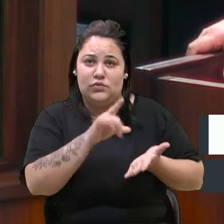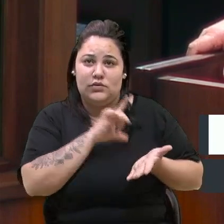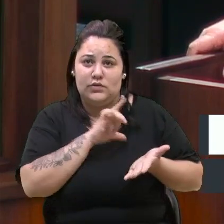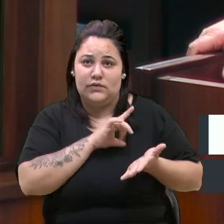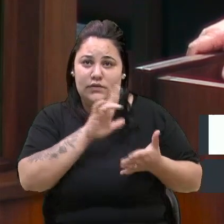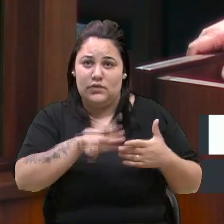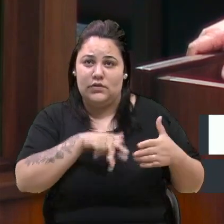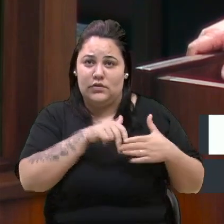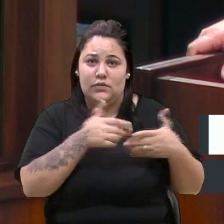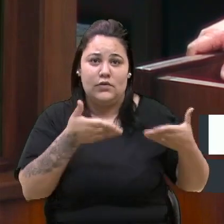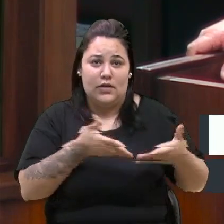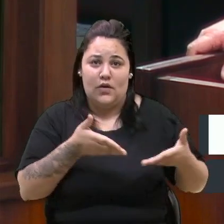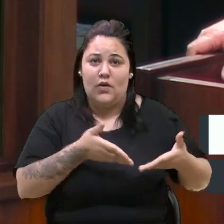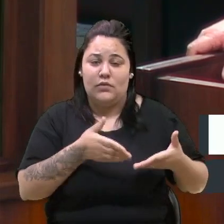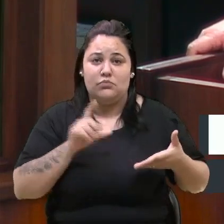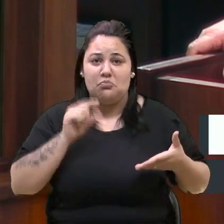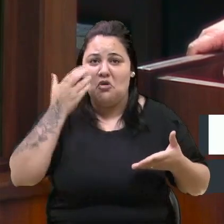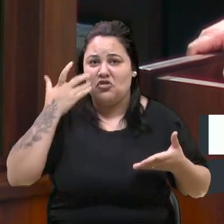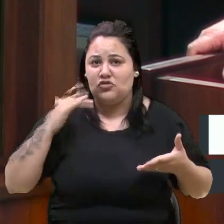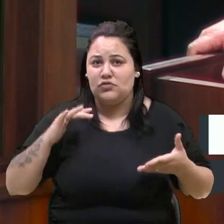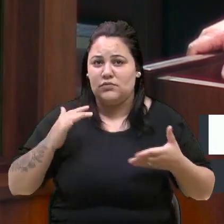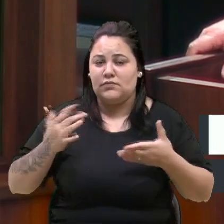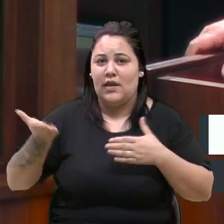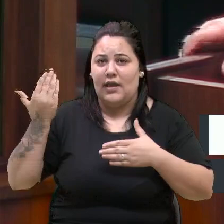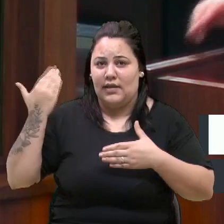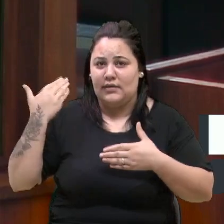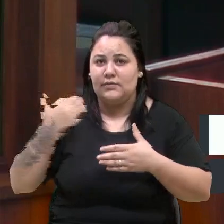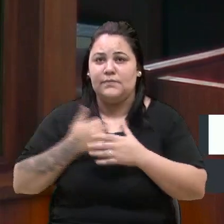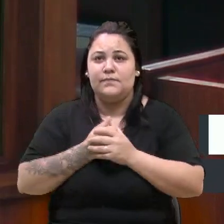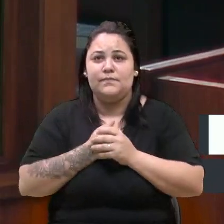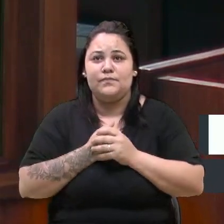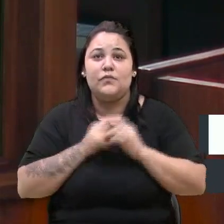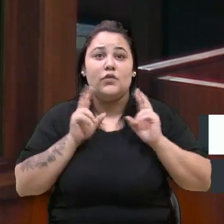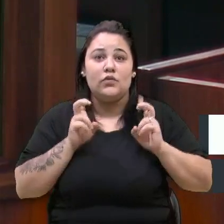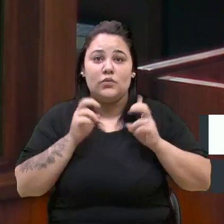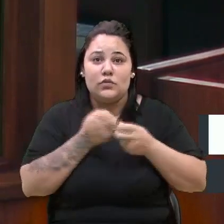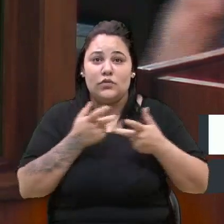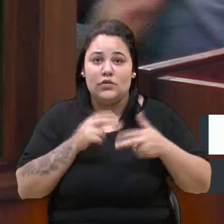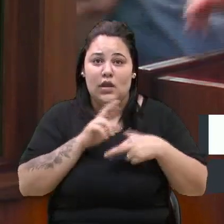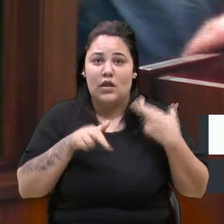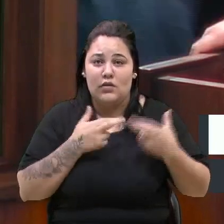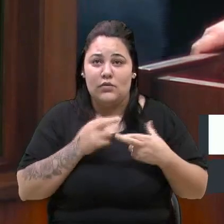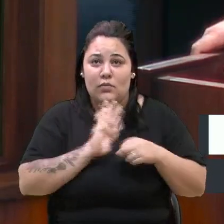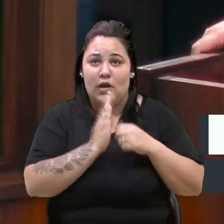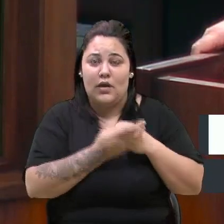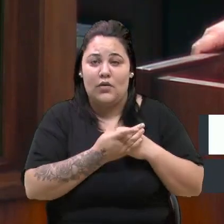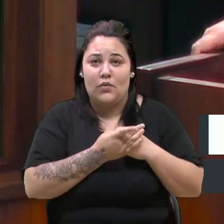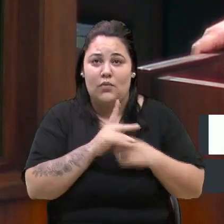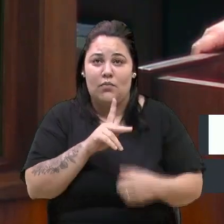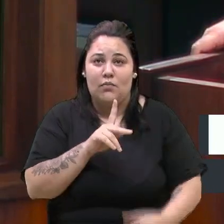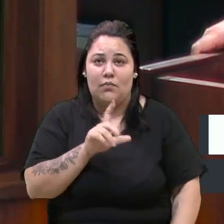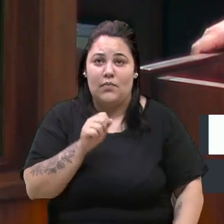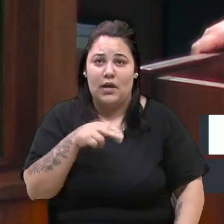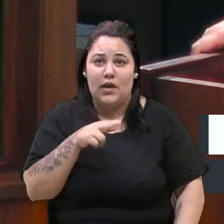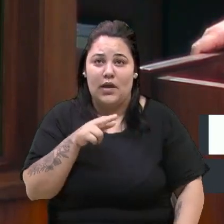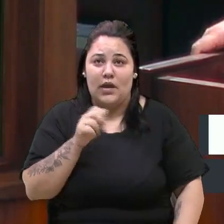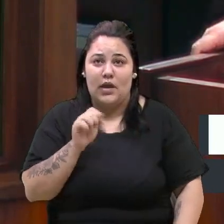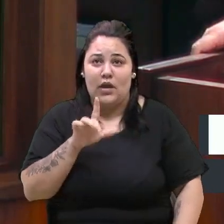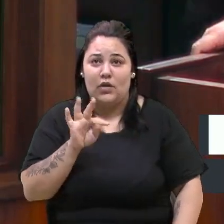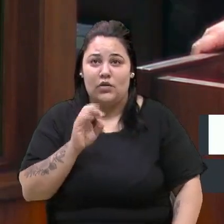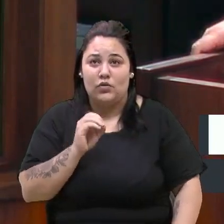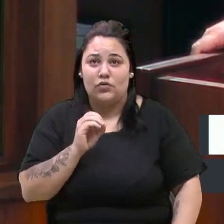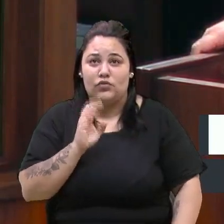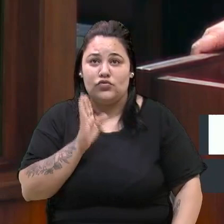agora, há poucos dias atrás, agora há poucos instantes, sobre a questão do Planalto. O senhor já falou umas 3, 4 vezes, e